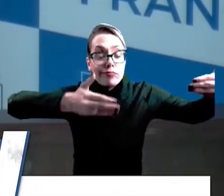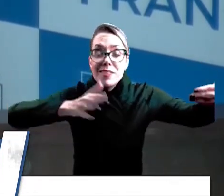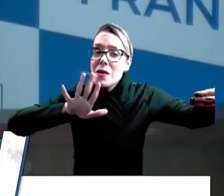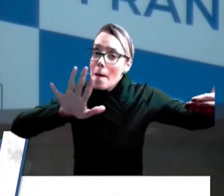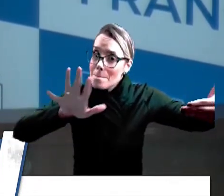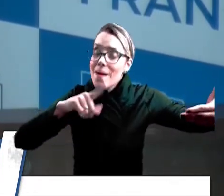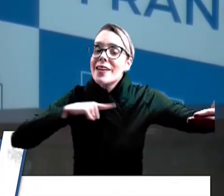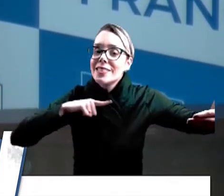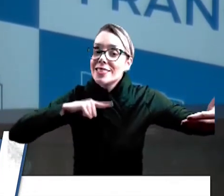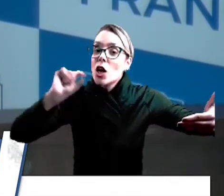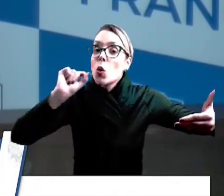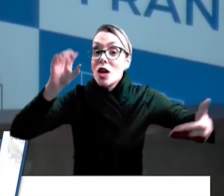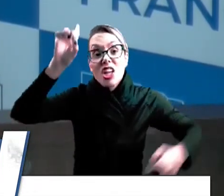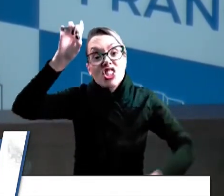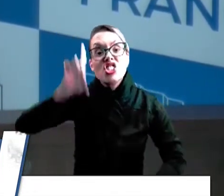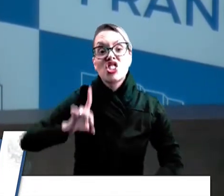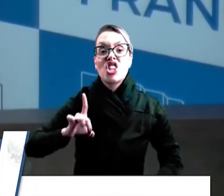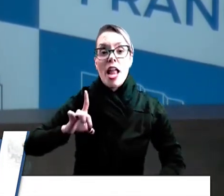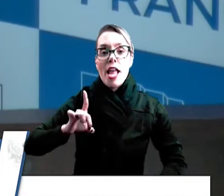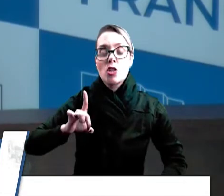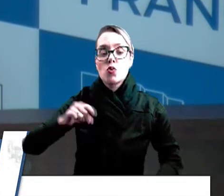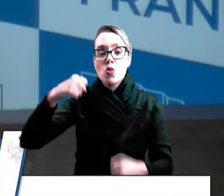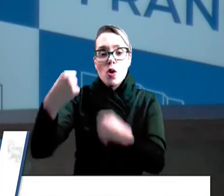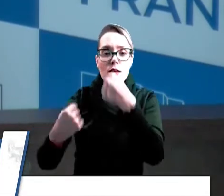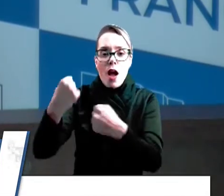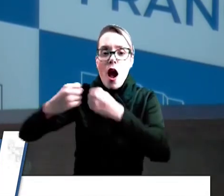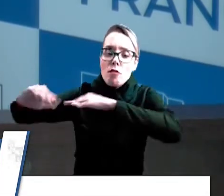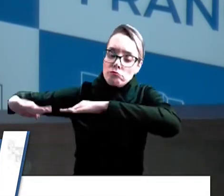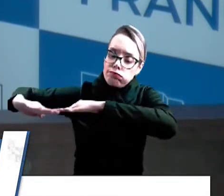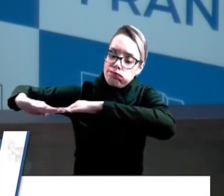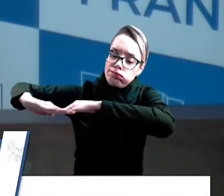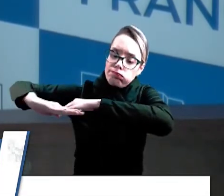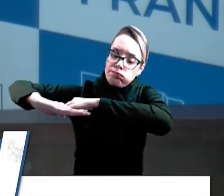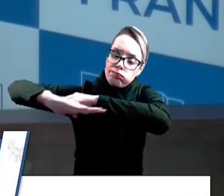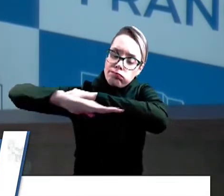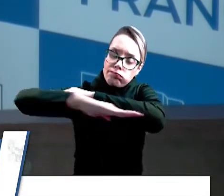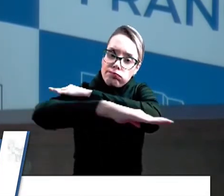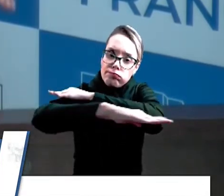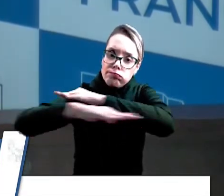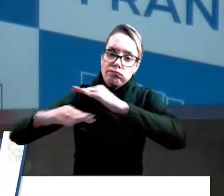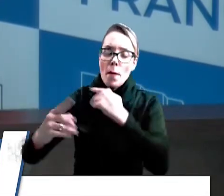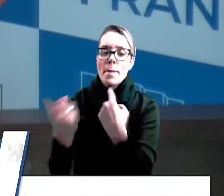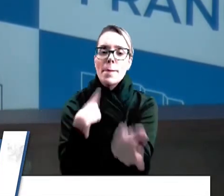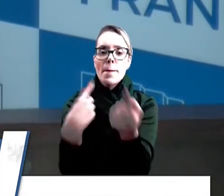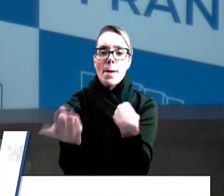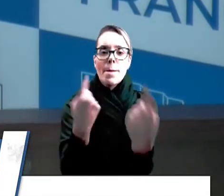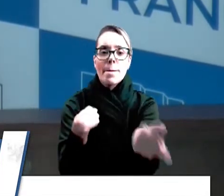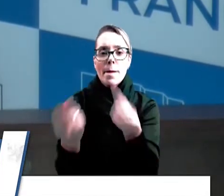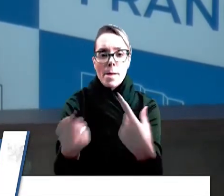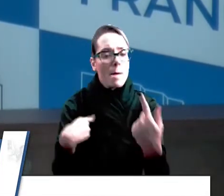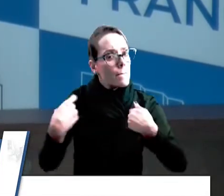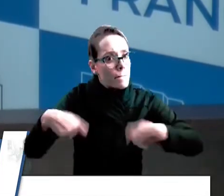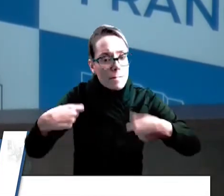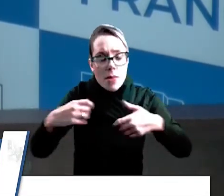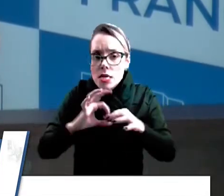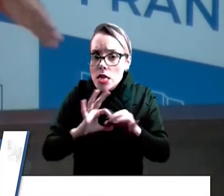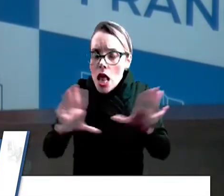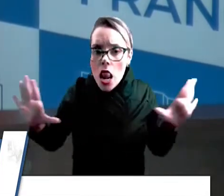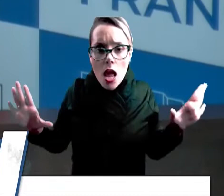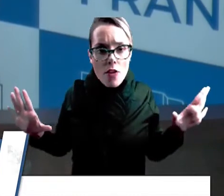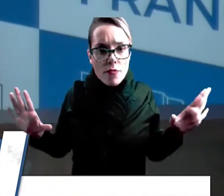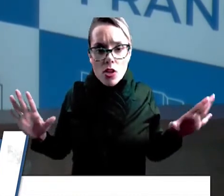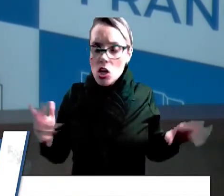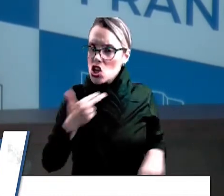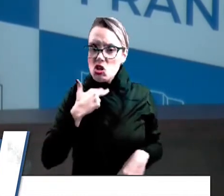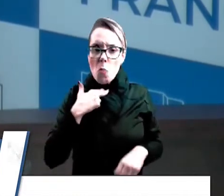pode tampar uma estrada que durante muitos anos ela funcionou? Só porque é área de preservação, a